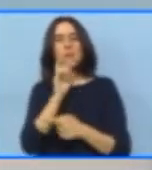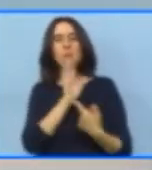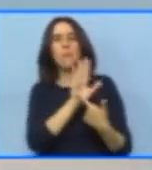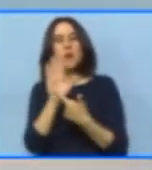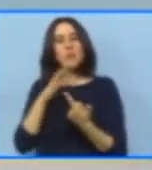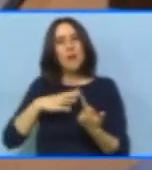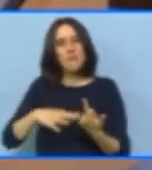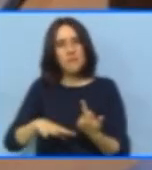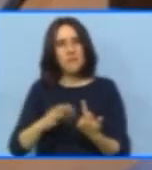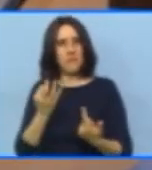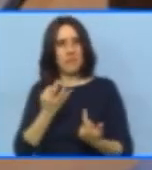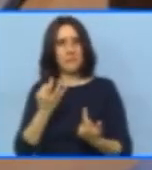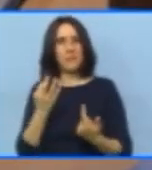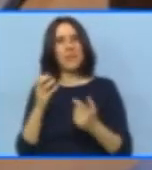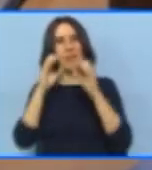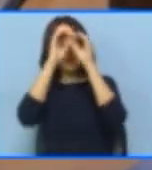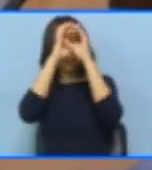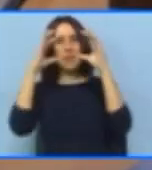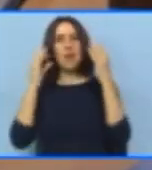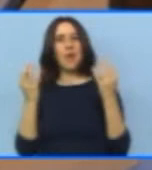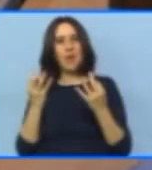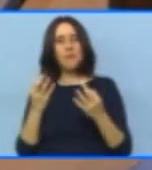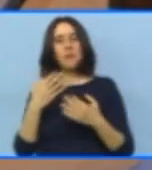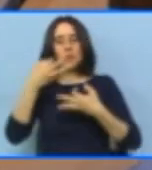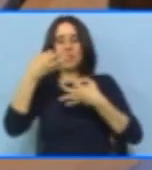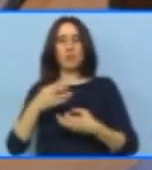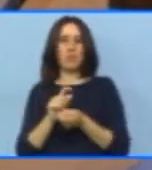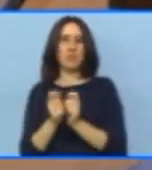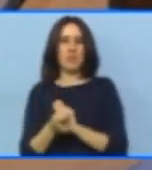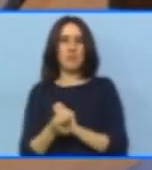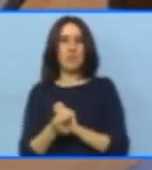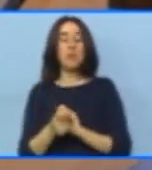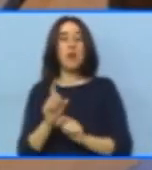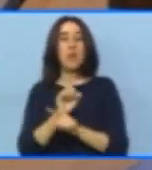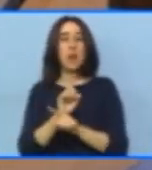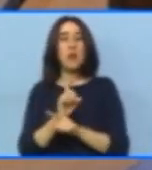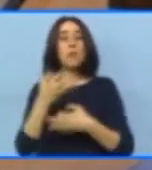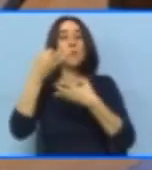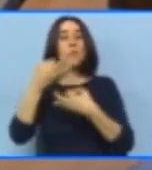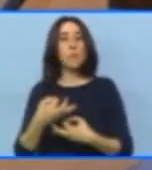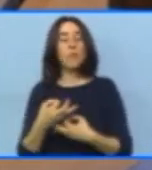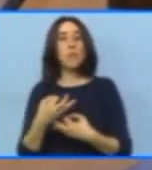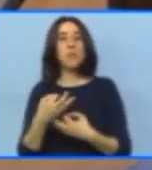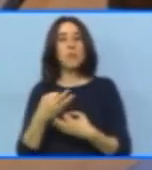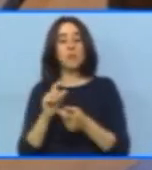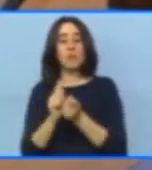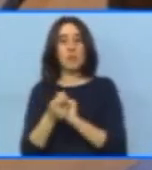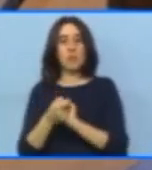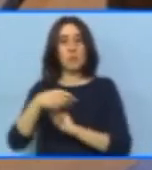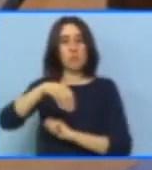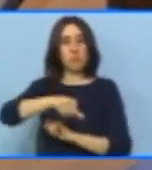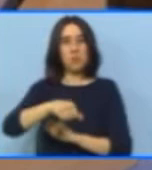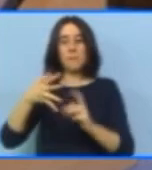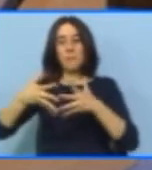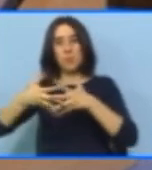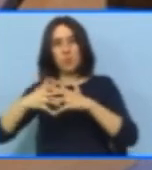intenção. A ideia é que haja, de facto, uma mudança de comportamentos. Mudança interna na perspectiva das estruturas e na